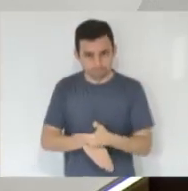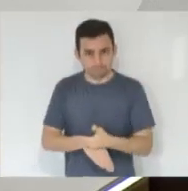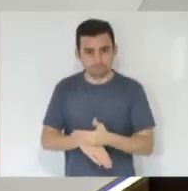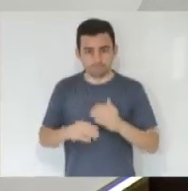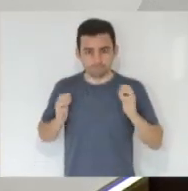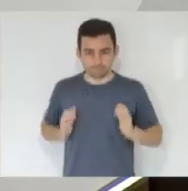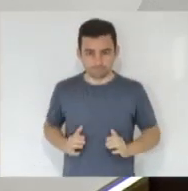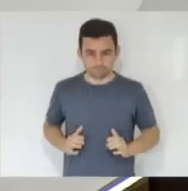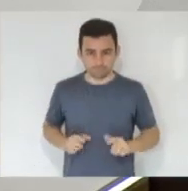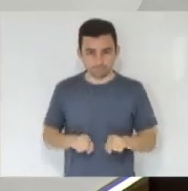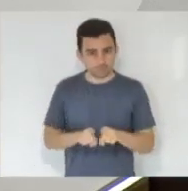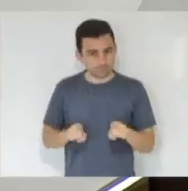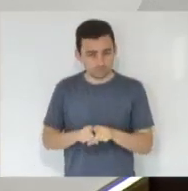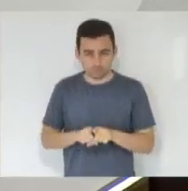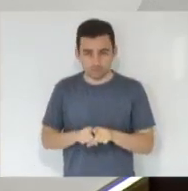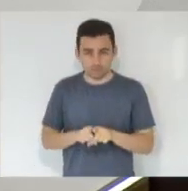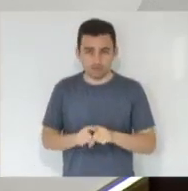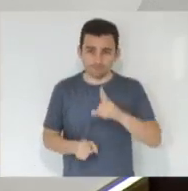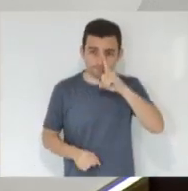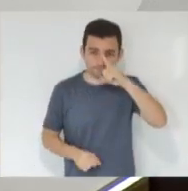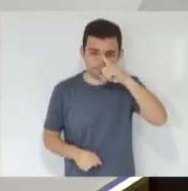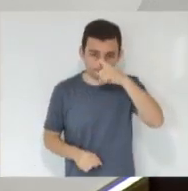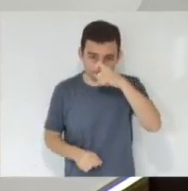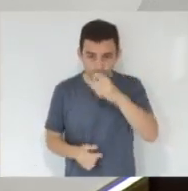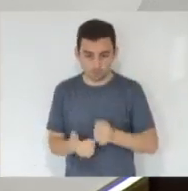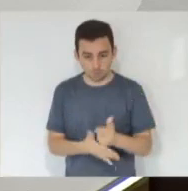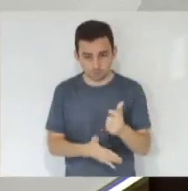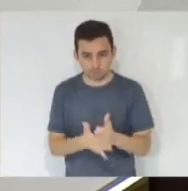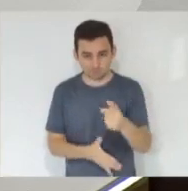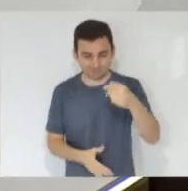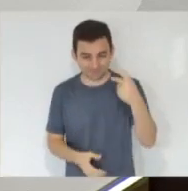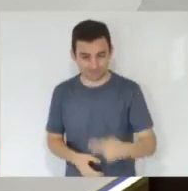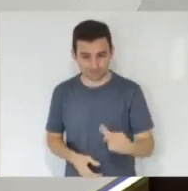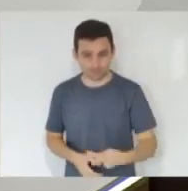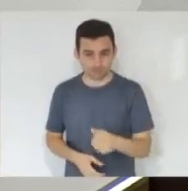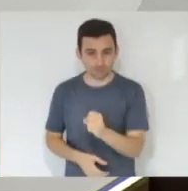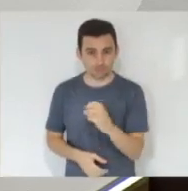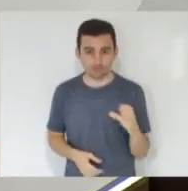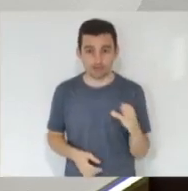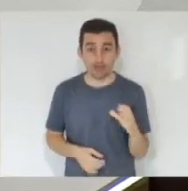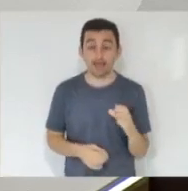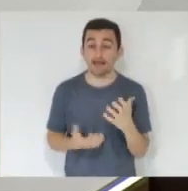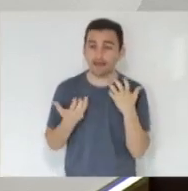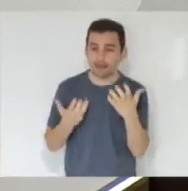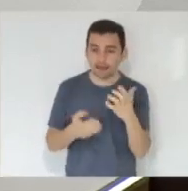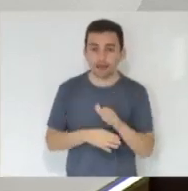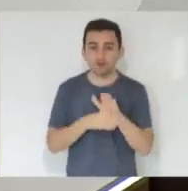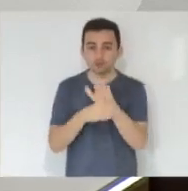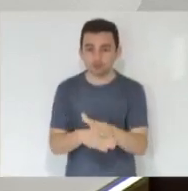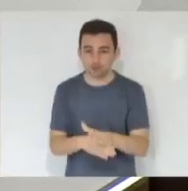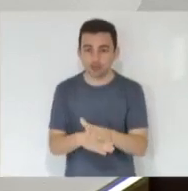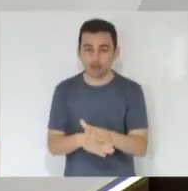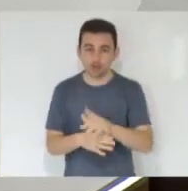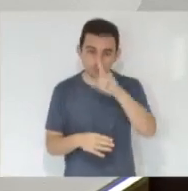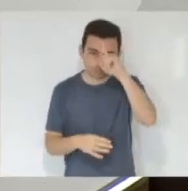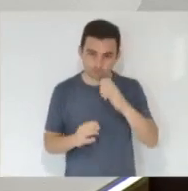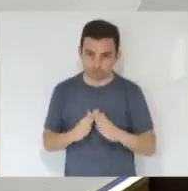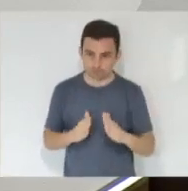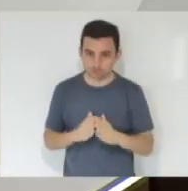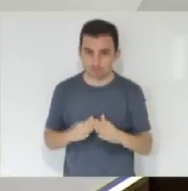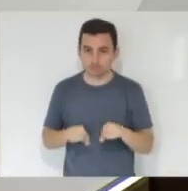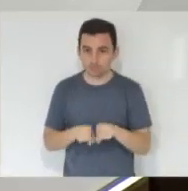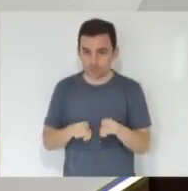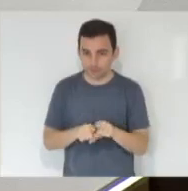e fidelizando a compra em território catarinense. Quem quiser ajudar o seu hospital, quem quiser